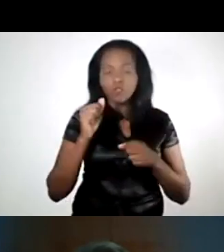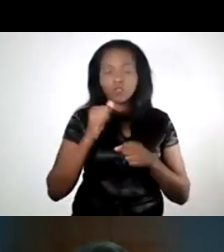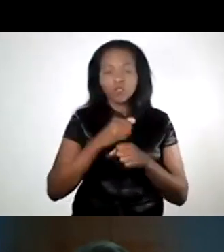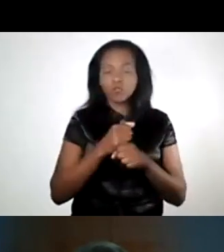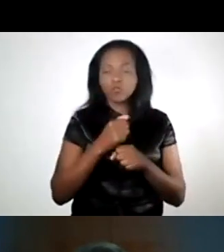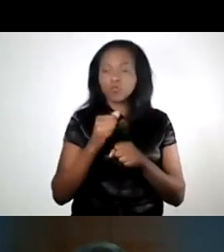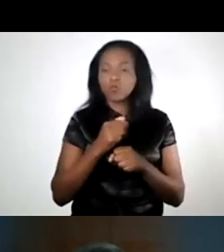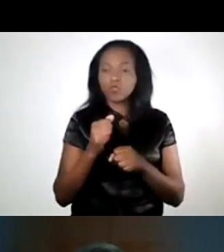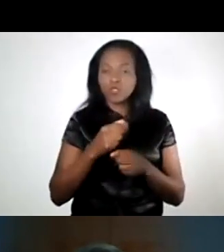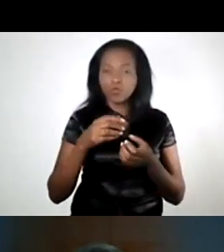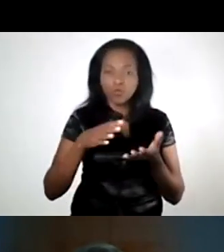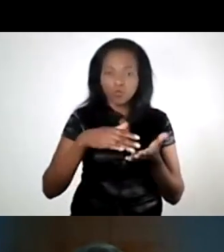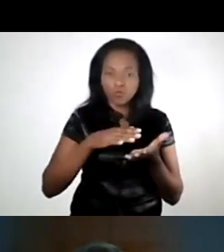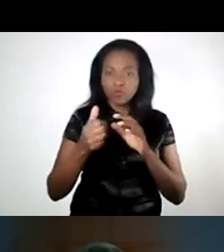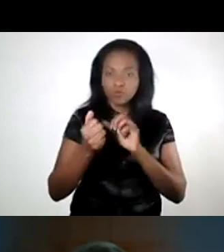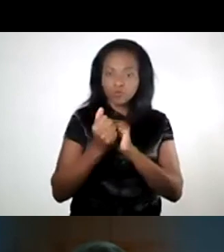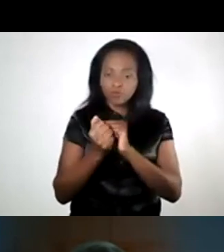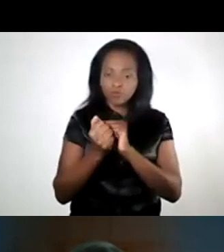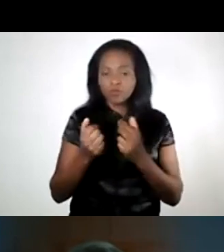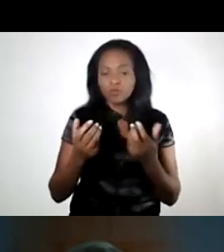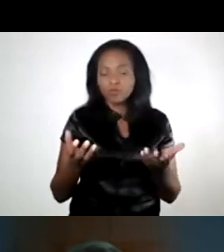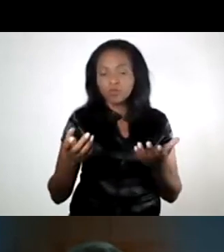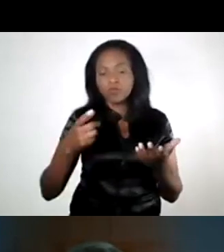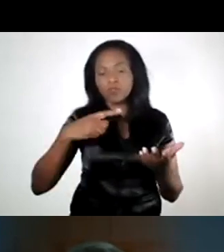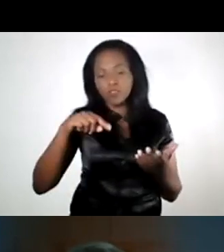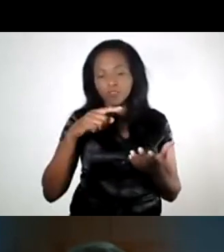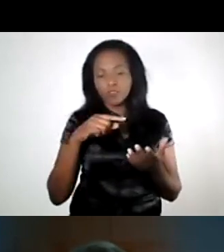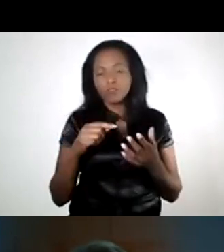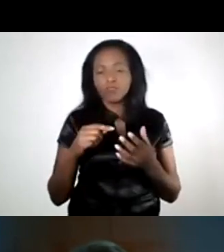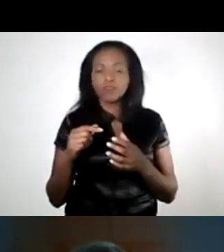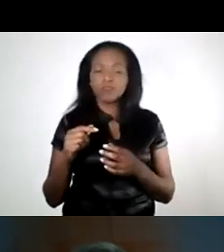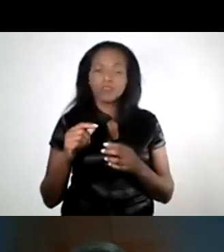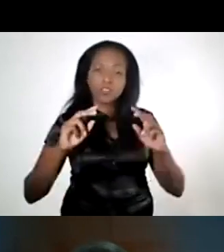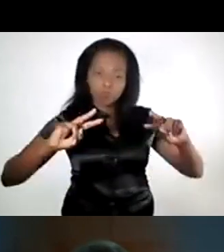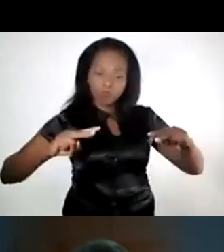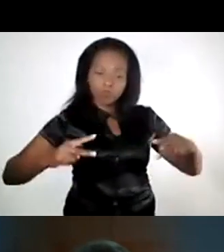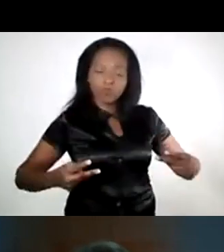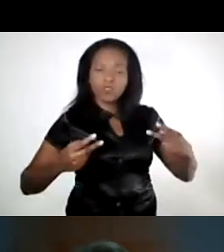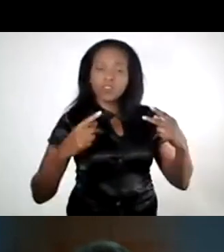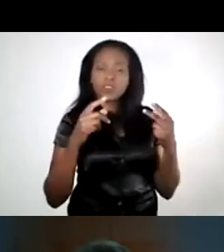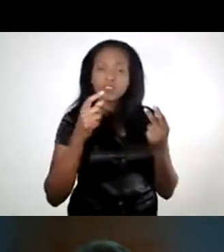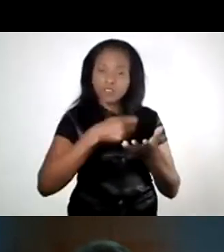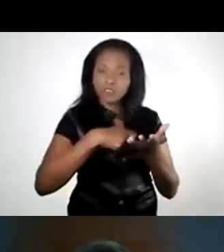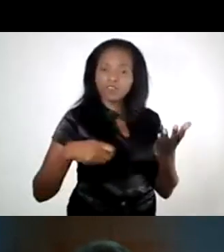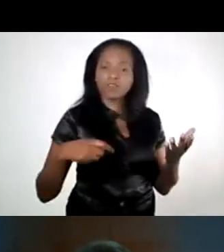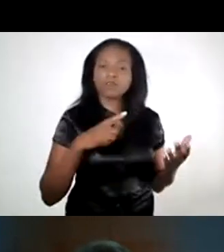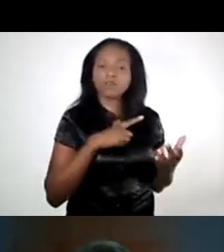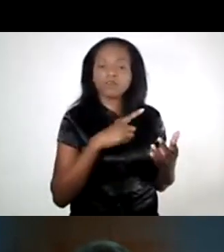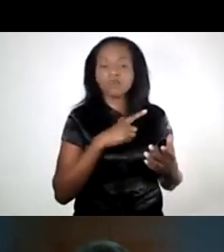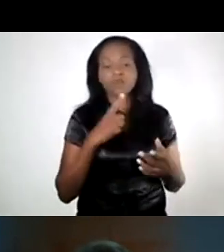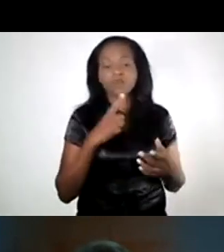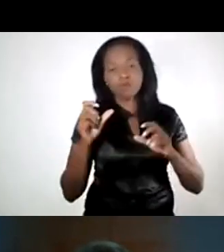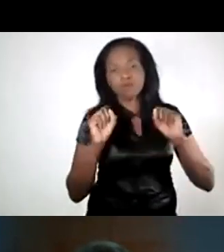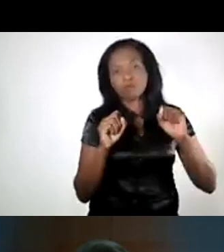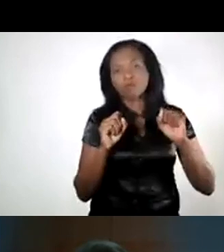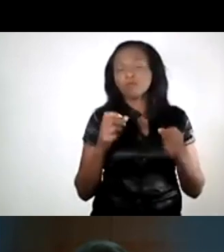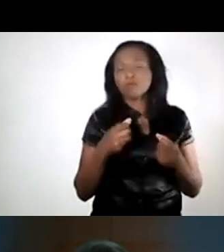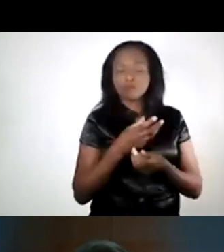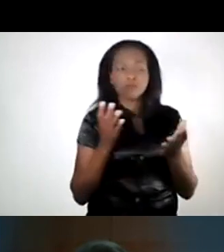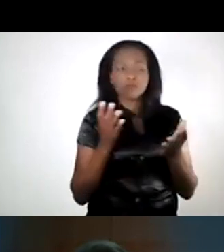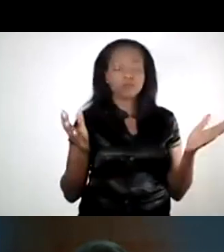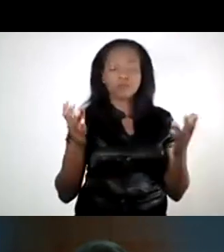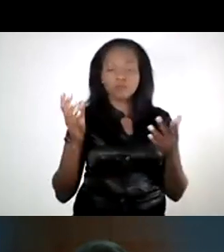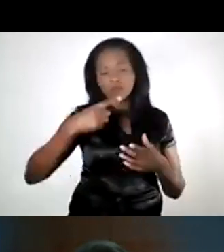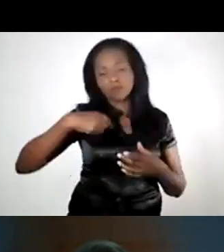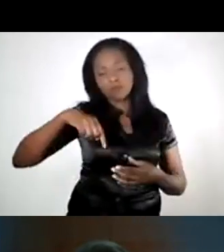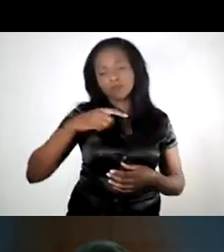essa obra de arte. E aí a gente está lá no link que vocês se inscreveram, o livro, para vocês poderem compartilhar. E aí a gente segue